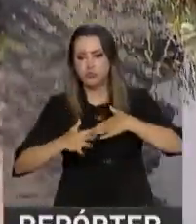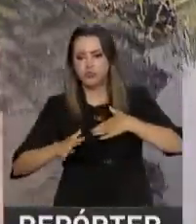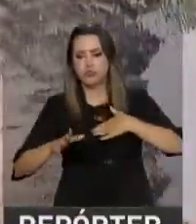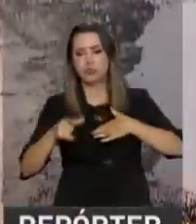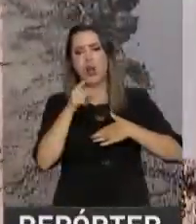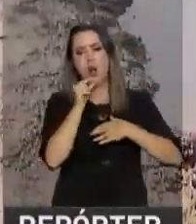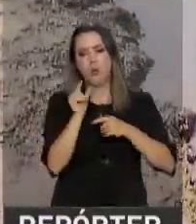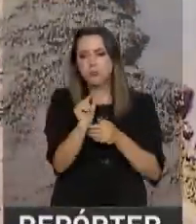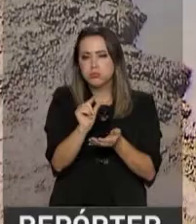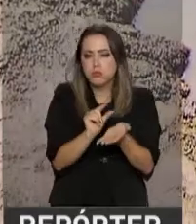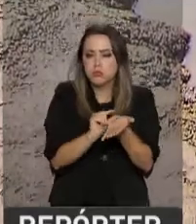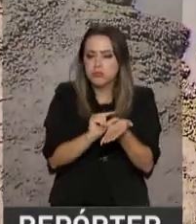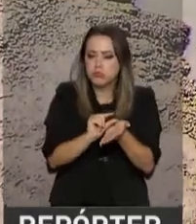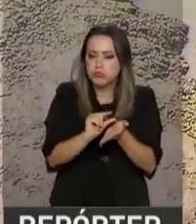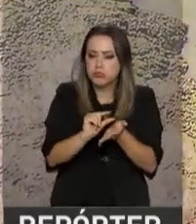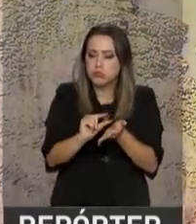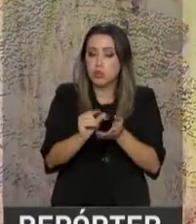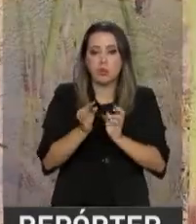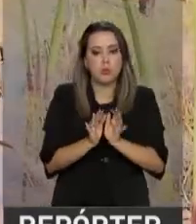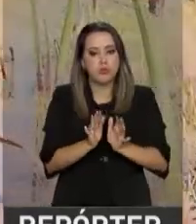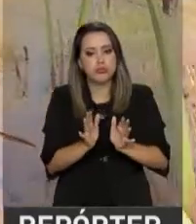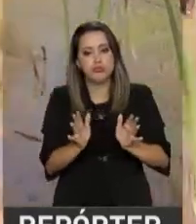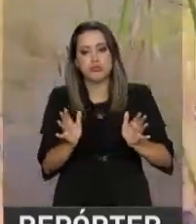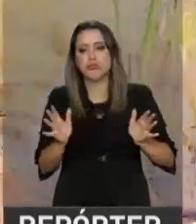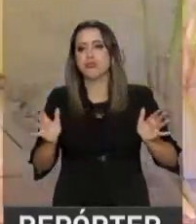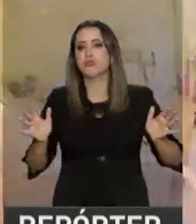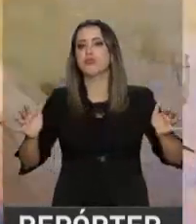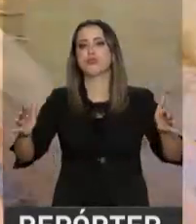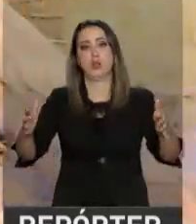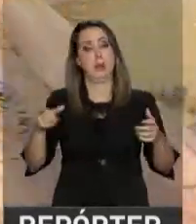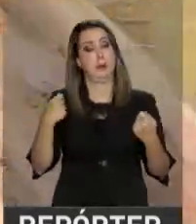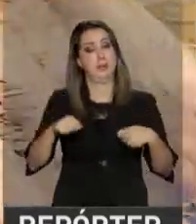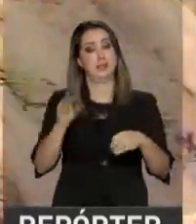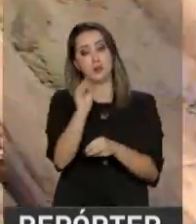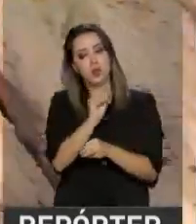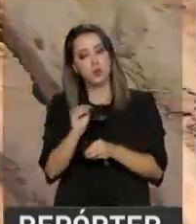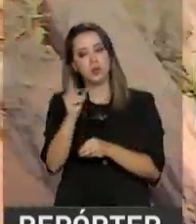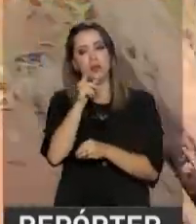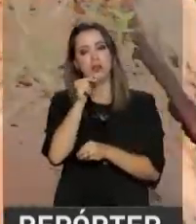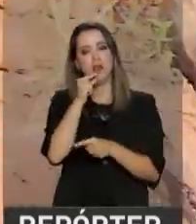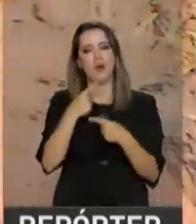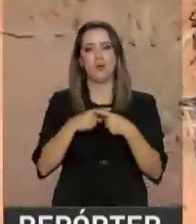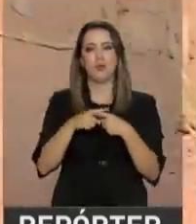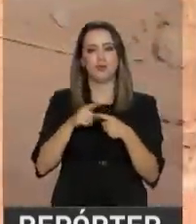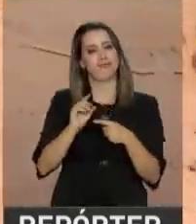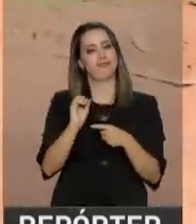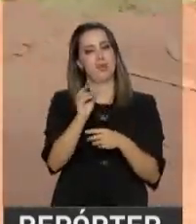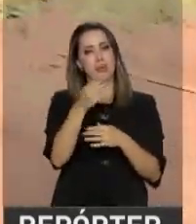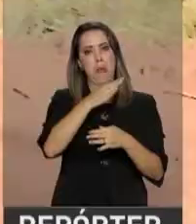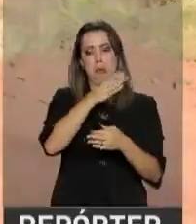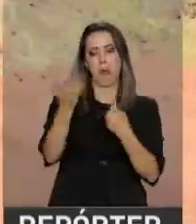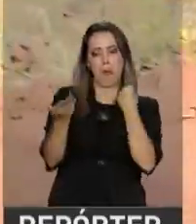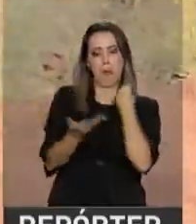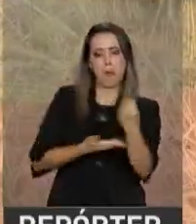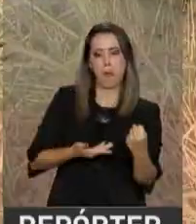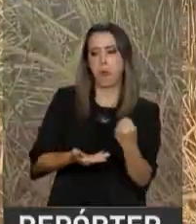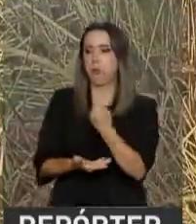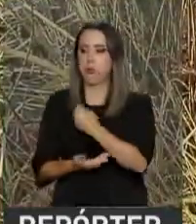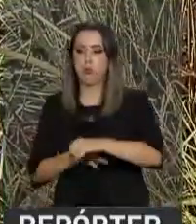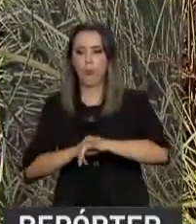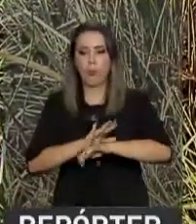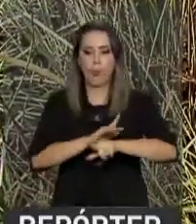se a área perto de uma na frente não foi preservada a mina d'água diminui pode até desaparecer isso